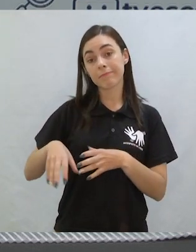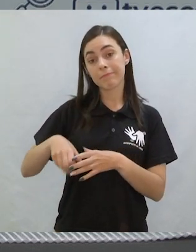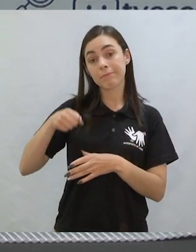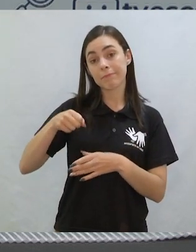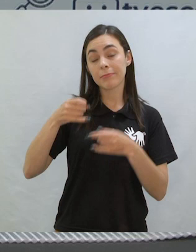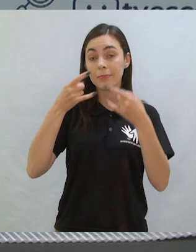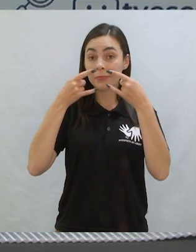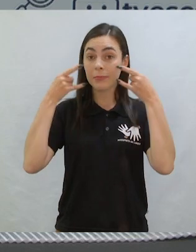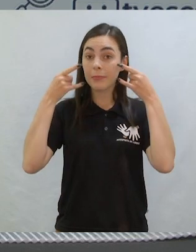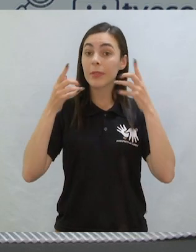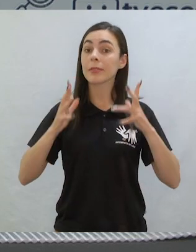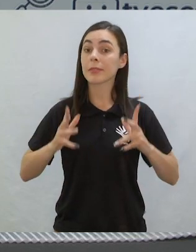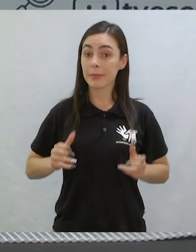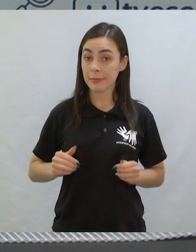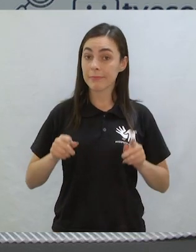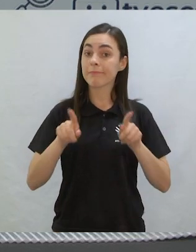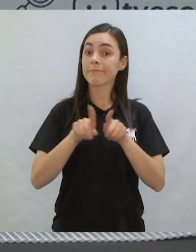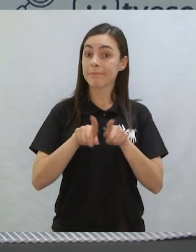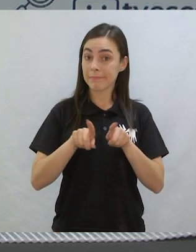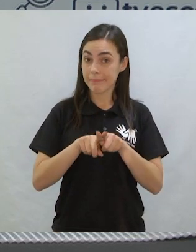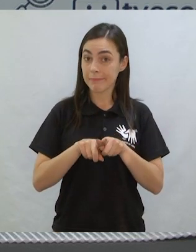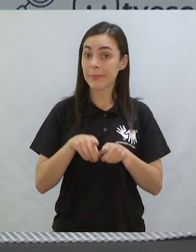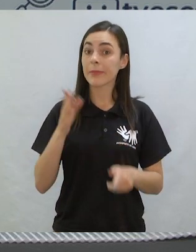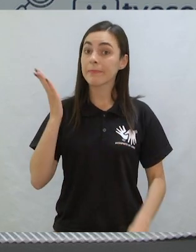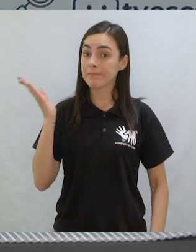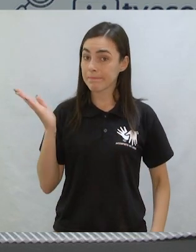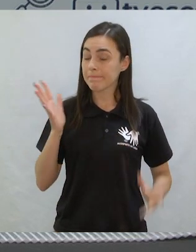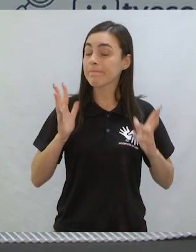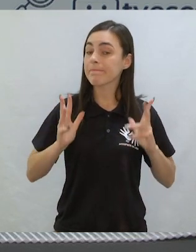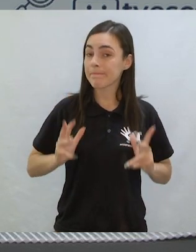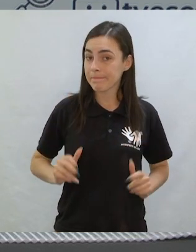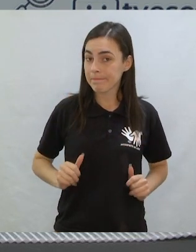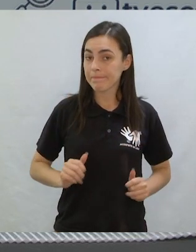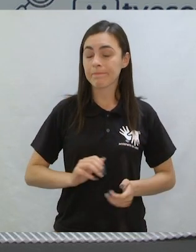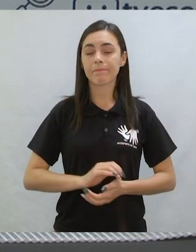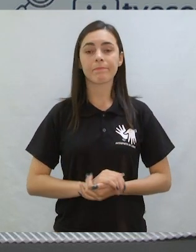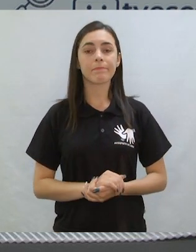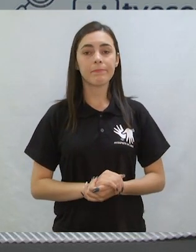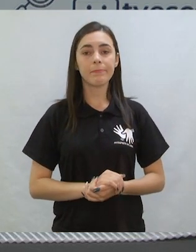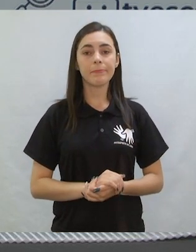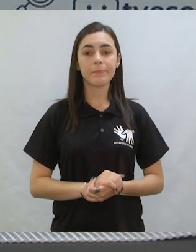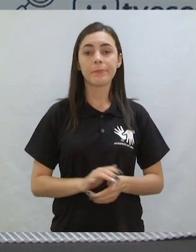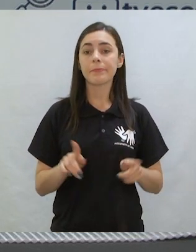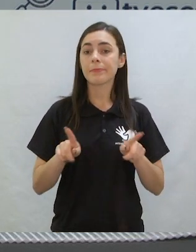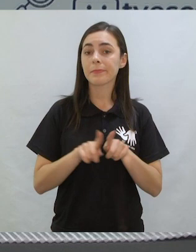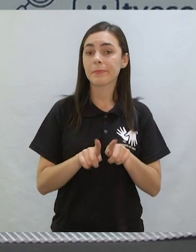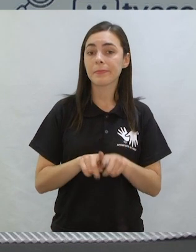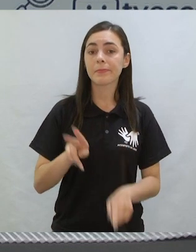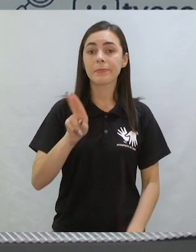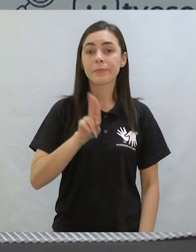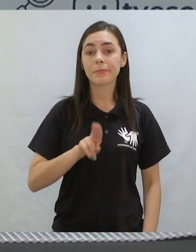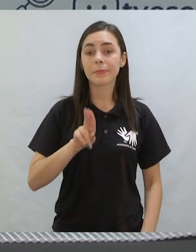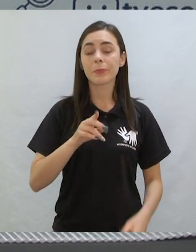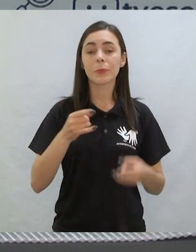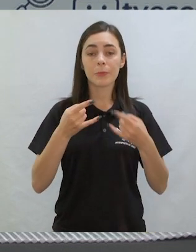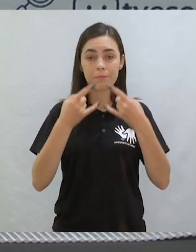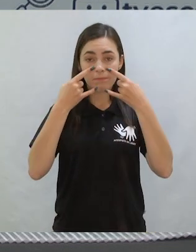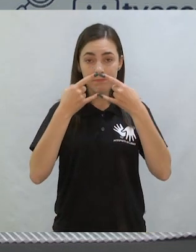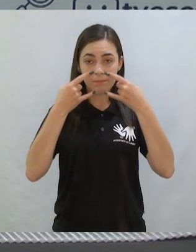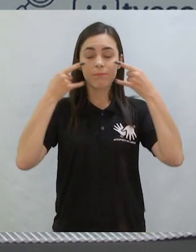vamos o quê? Pegar a nossa máscara limpa, essa daqui é a limpa da professora, e a gente vai